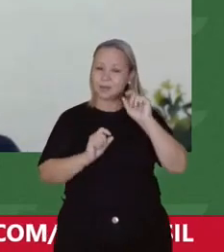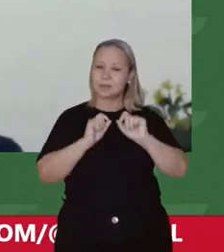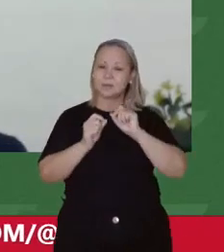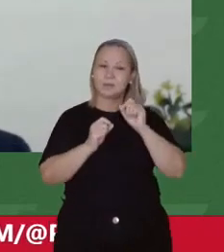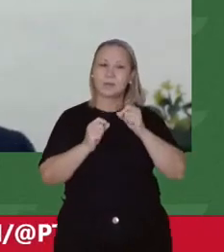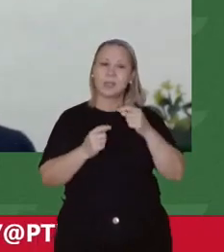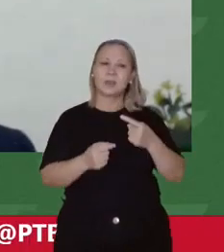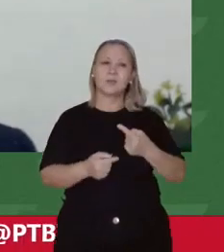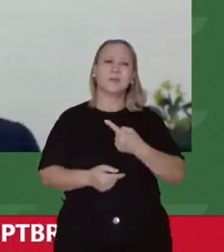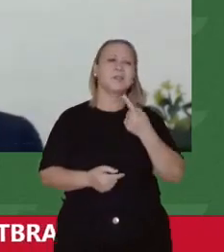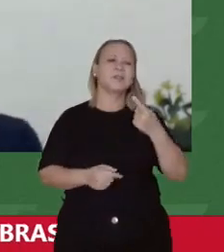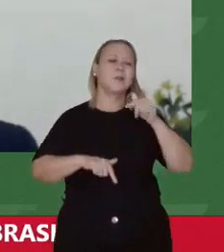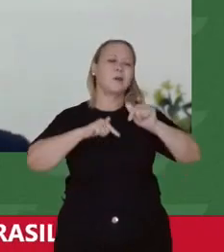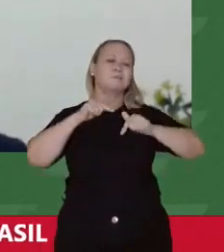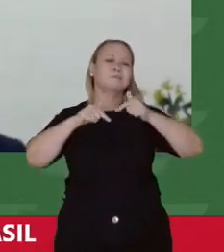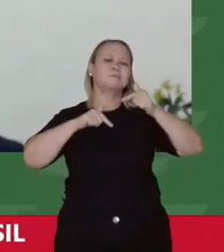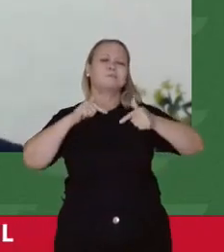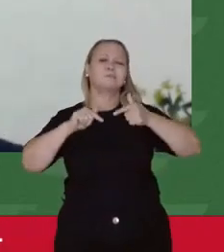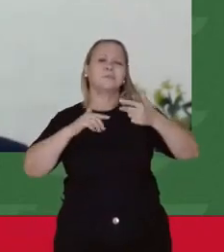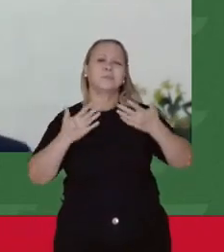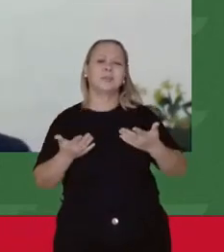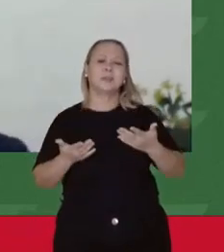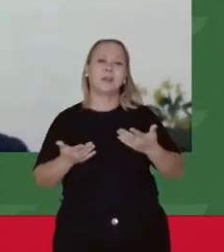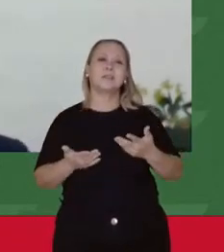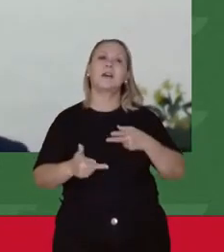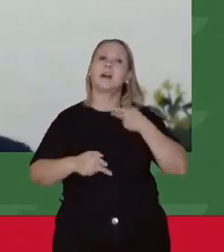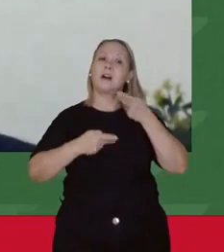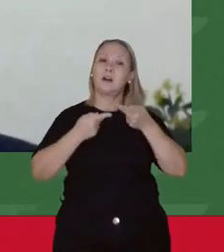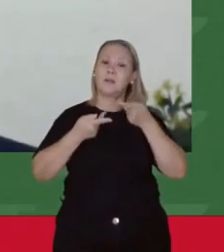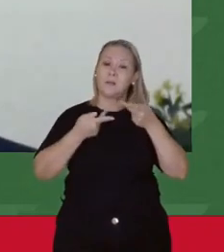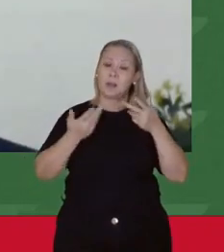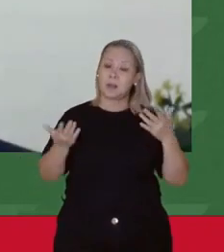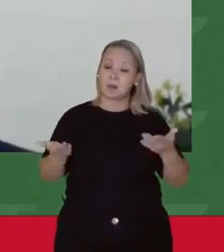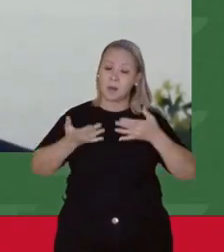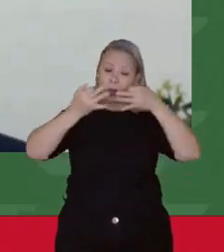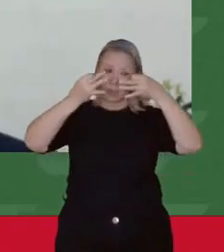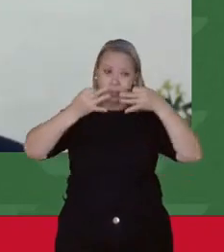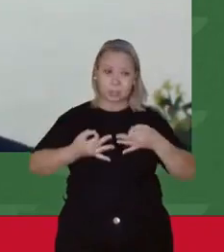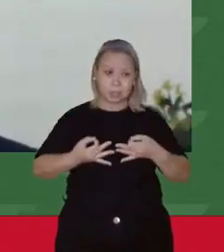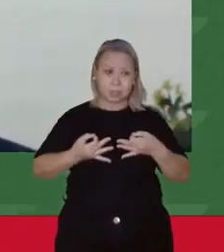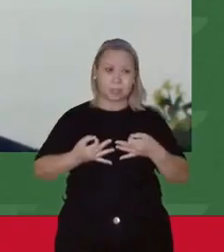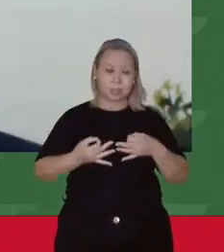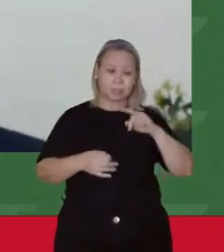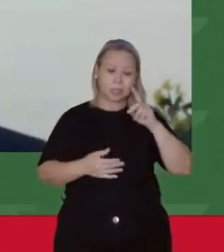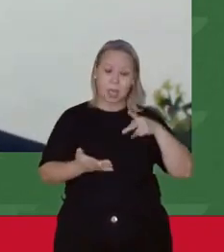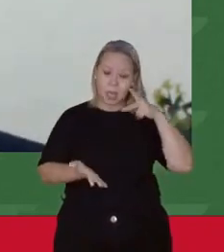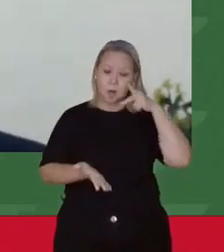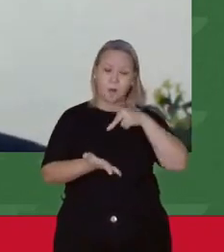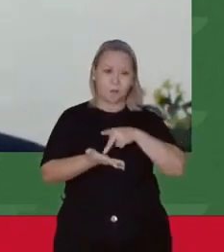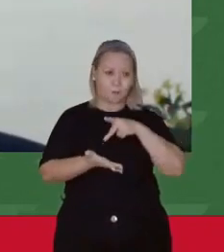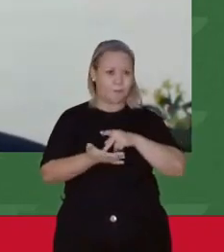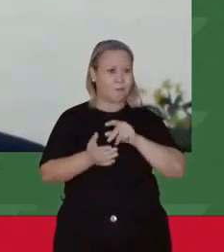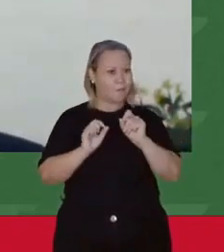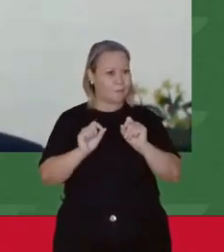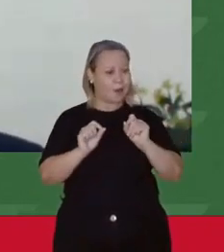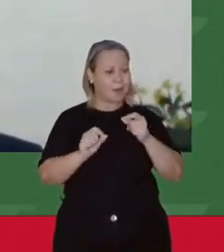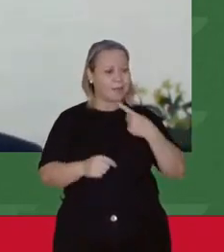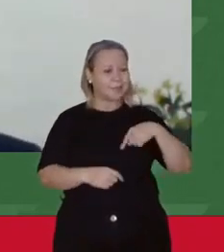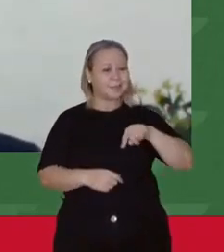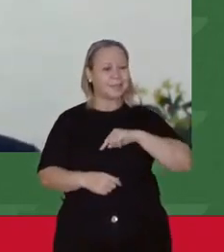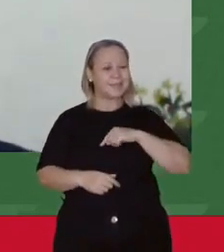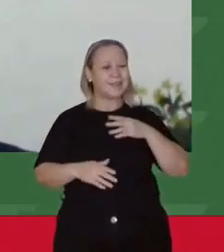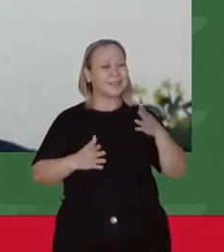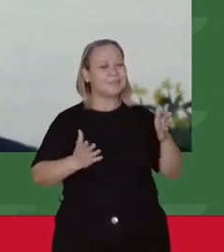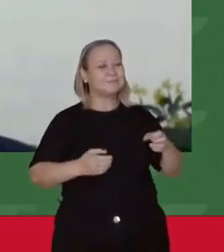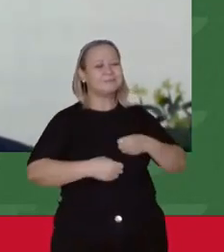das maiores tarefas que está colocada, com certeza, é o fato da gente reencantar a